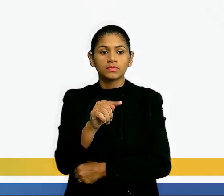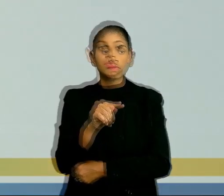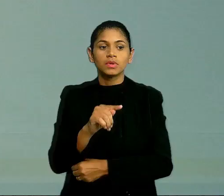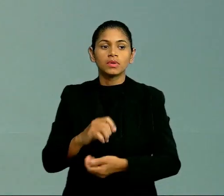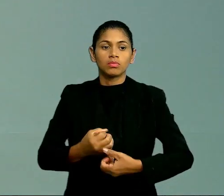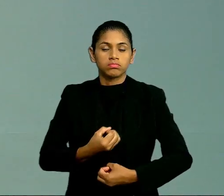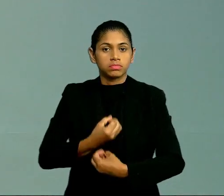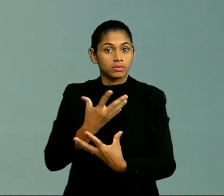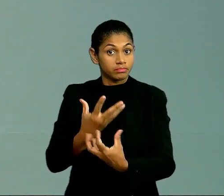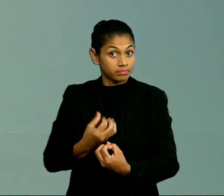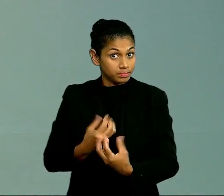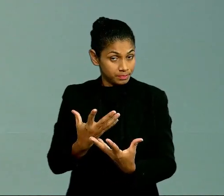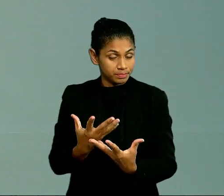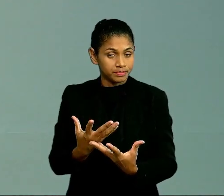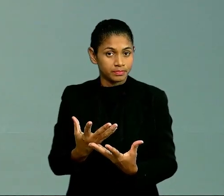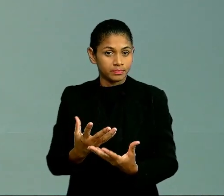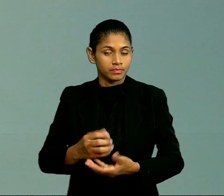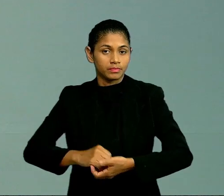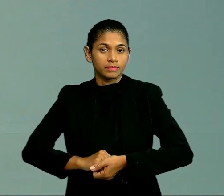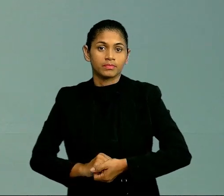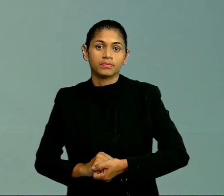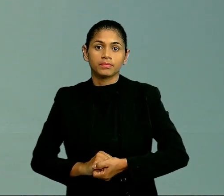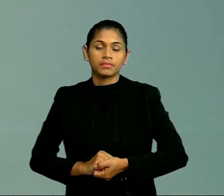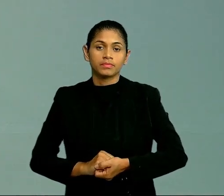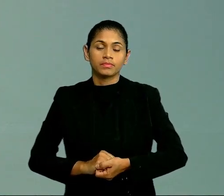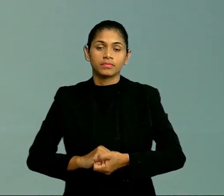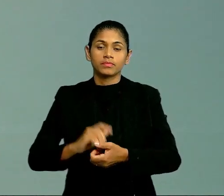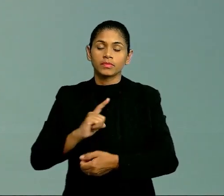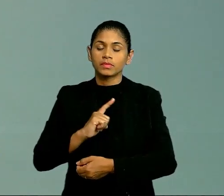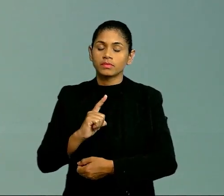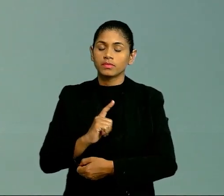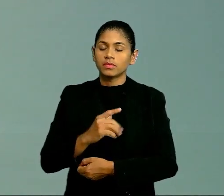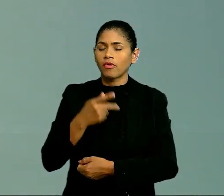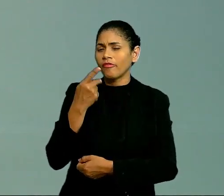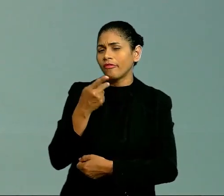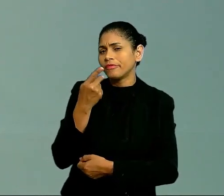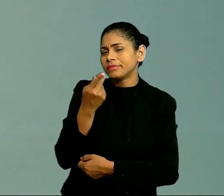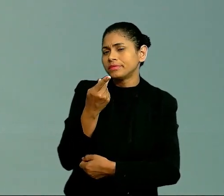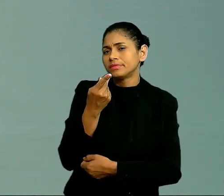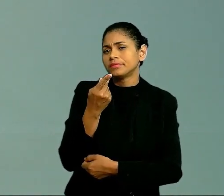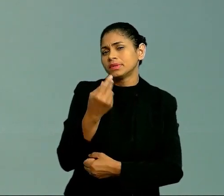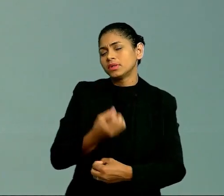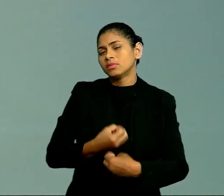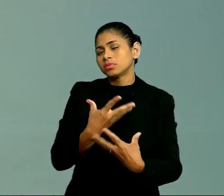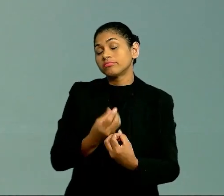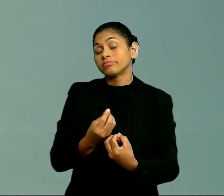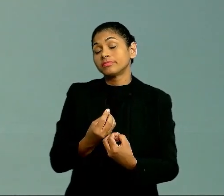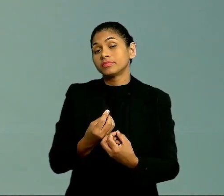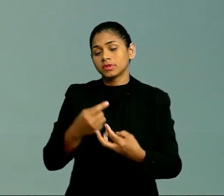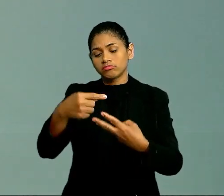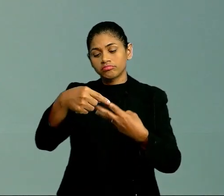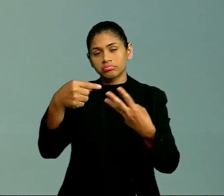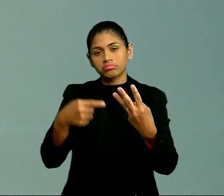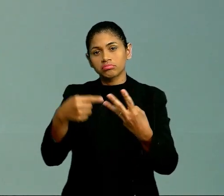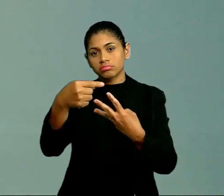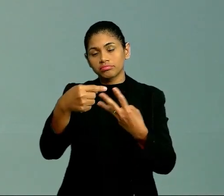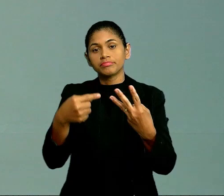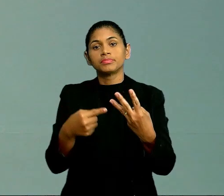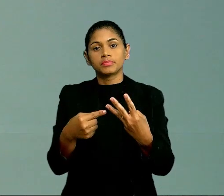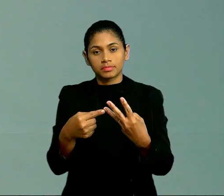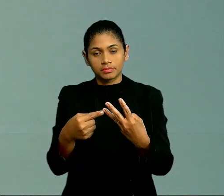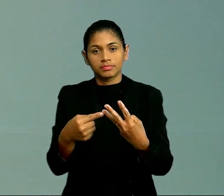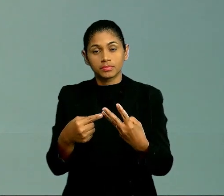Mendes. Quando a gente vai falar da poesia do Murilo, a gente observa 3 características. Eu começo com